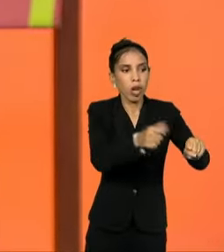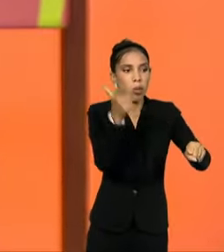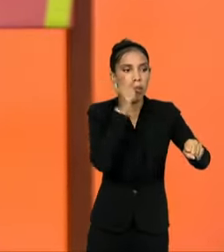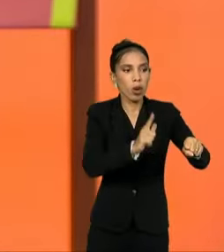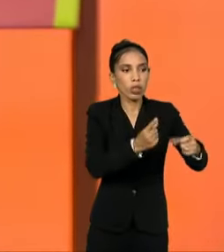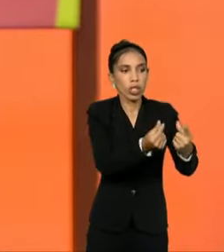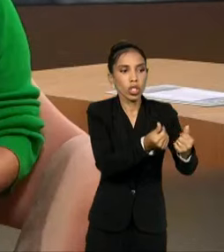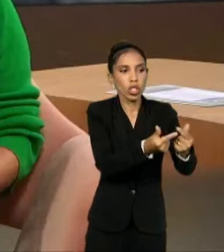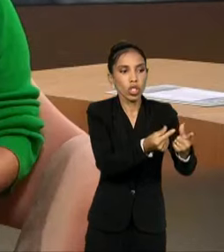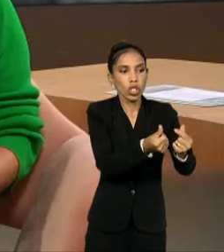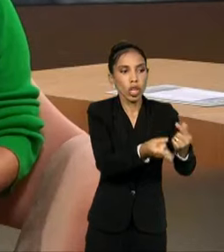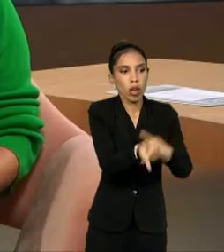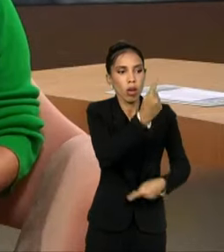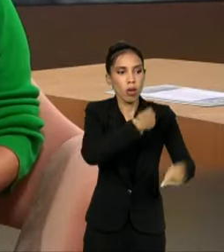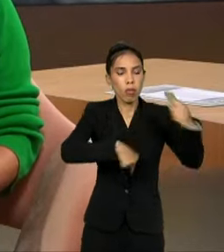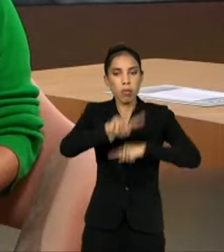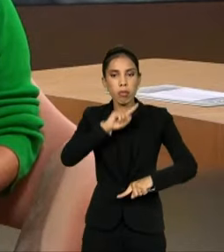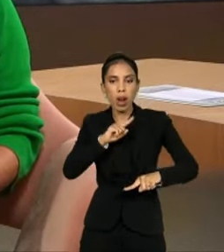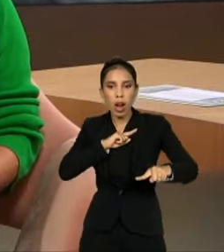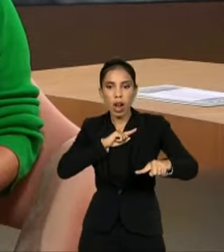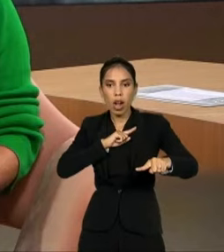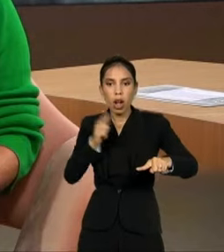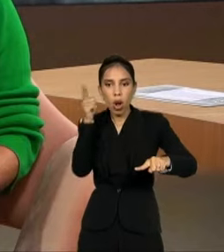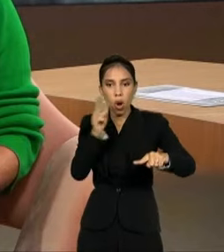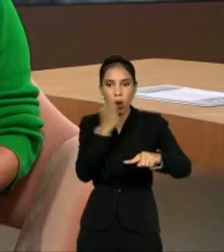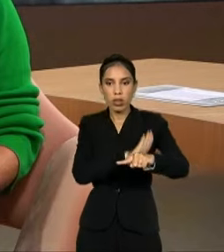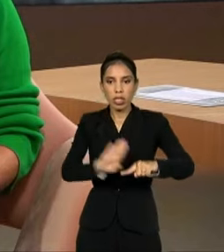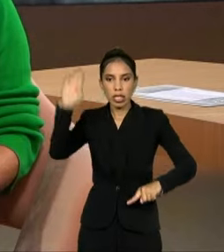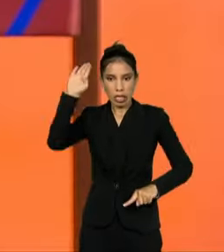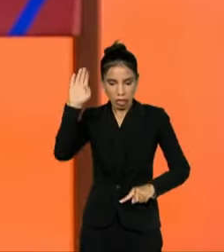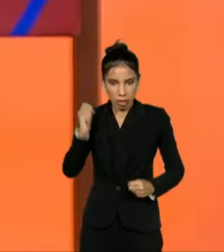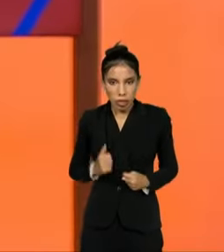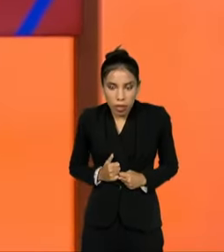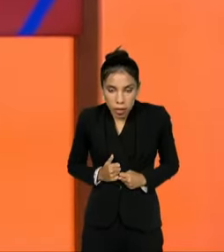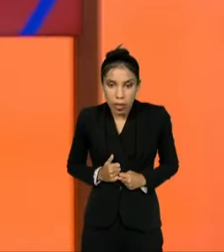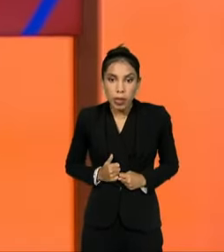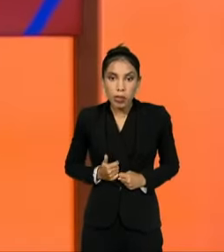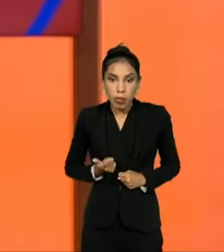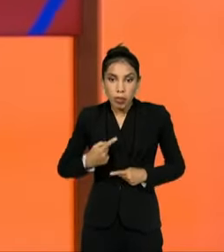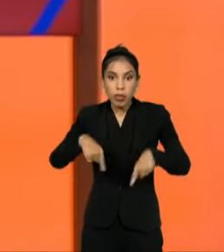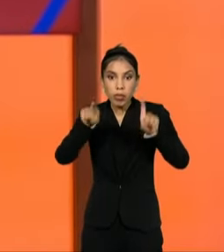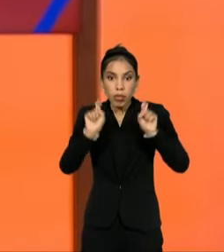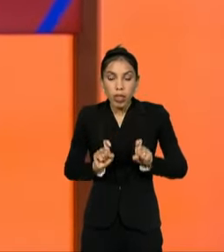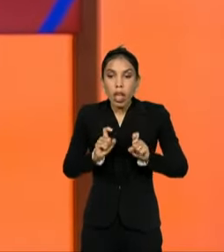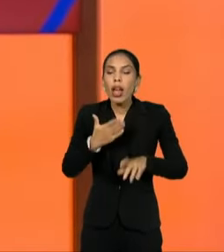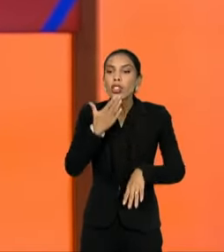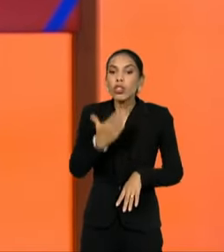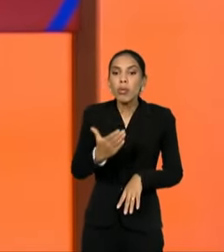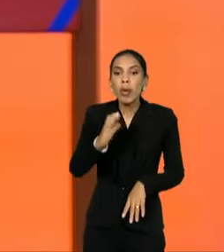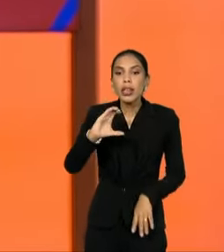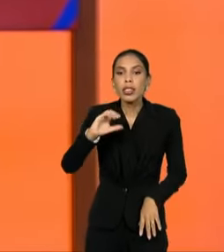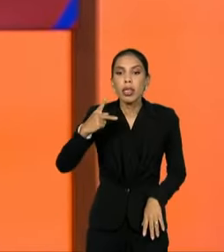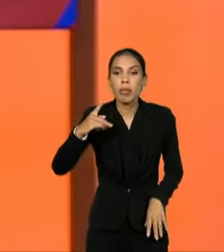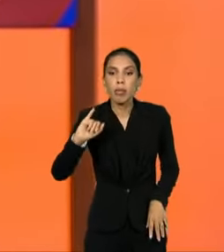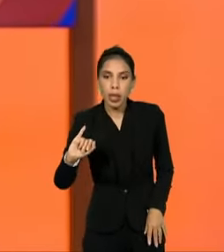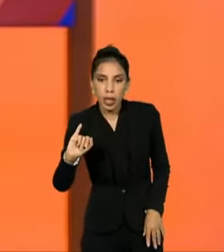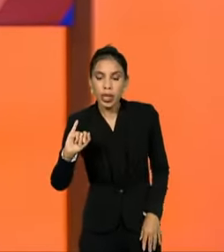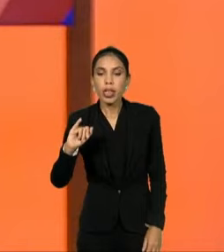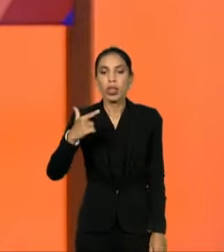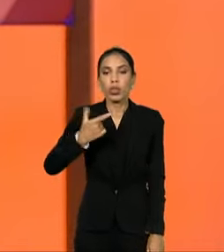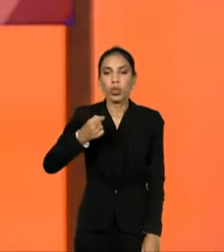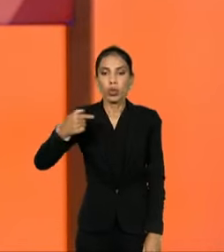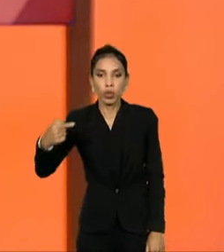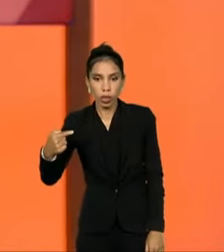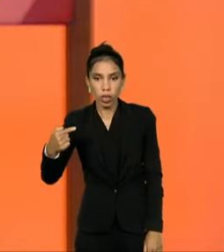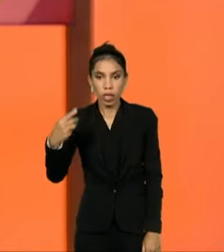eleger gente. Isso é máfia. Isso é máfia. A gente denuncia isso e pede uma CPI em 2007. Foram no terceiro dia do meu